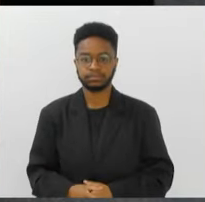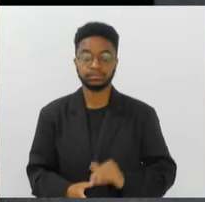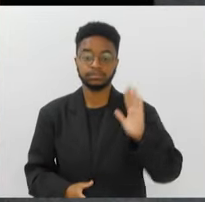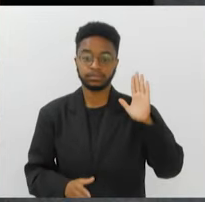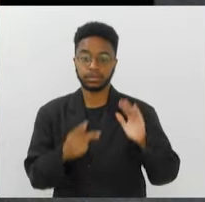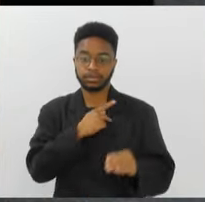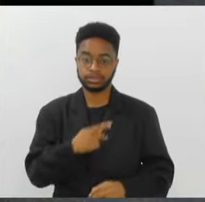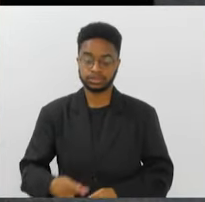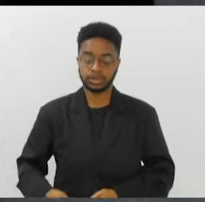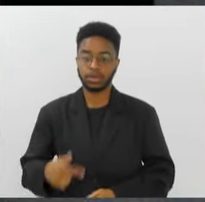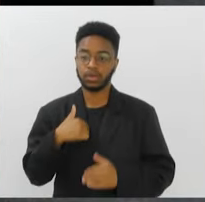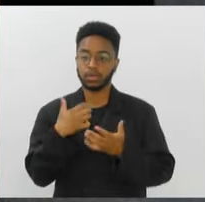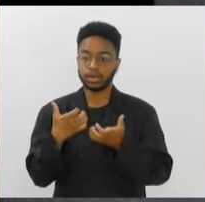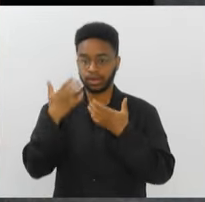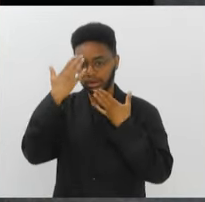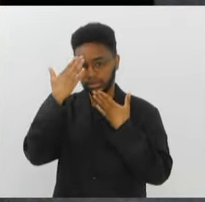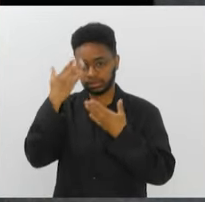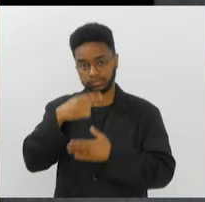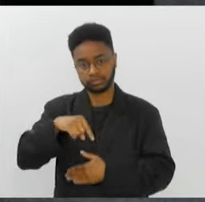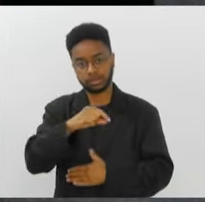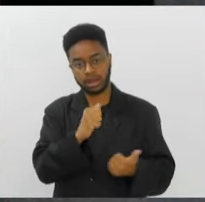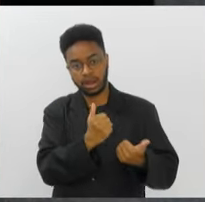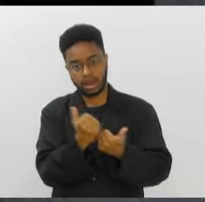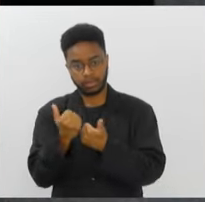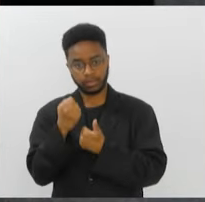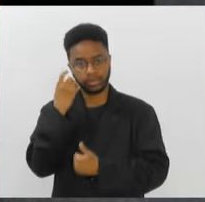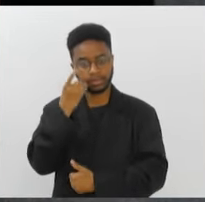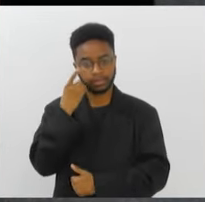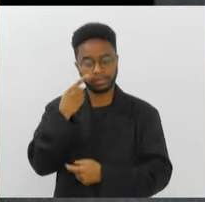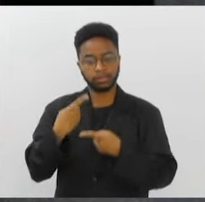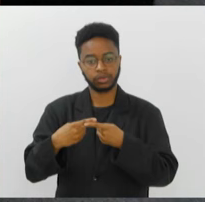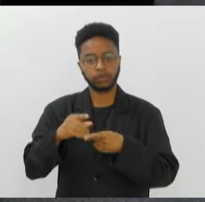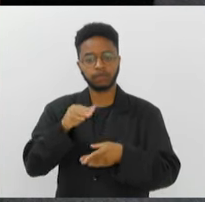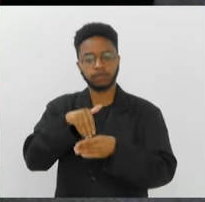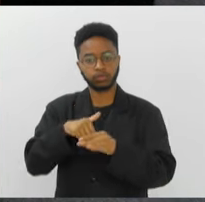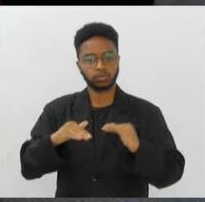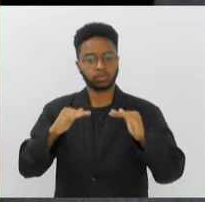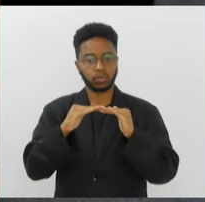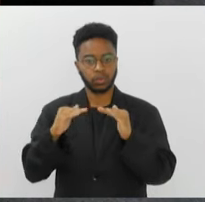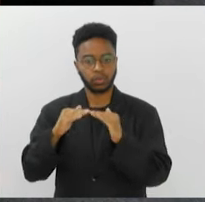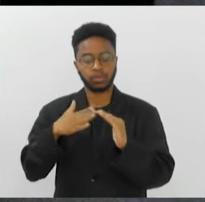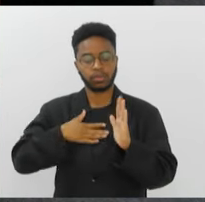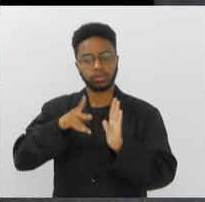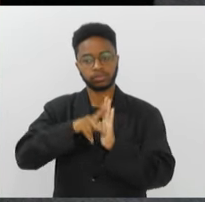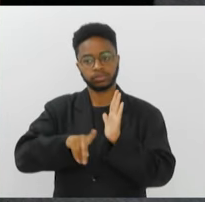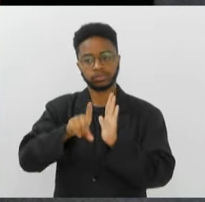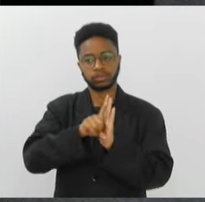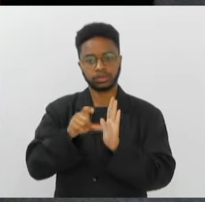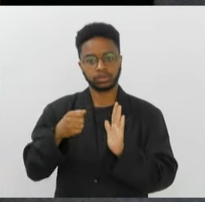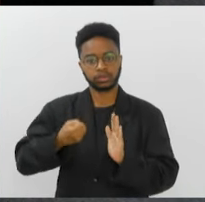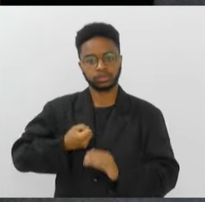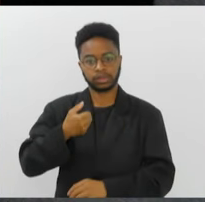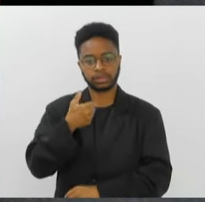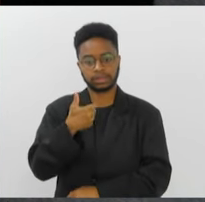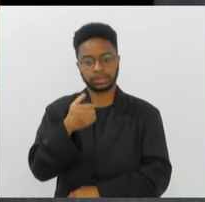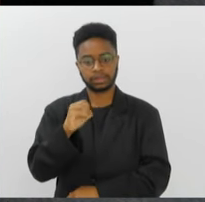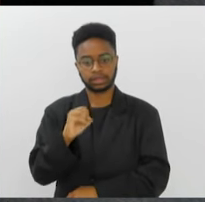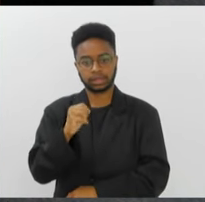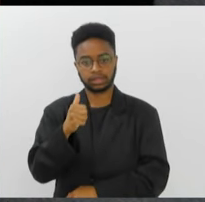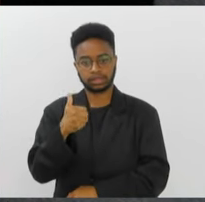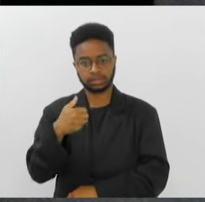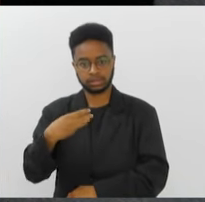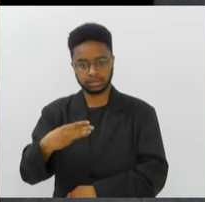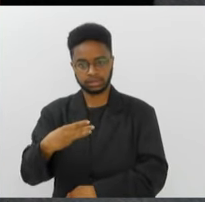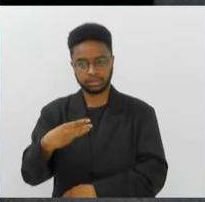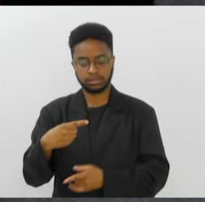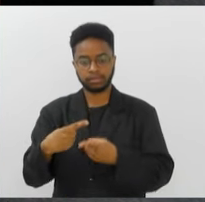primeiro queria agradecer o apoio dos nobres deputados que votaram favoravelmente ao projeto de lei número 1013,